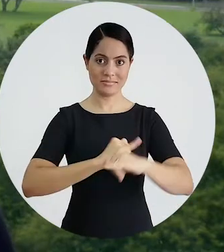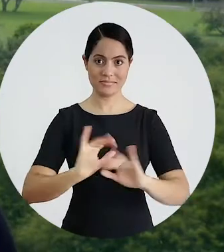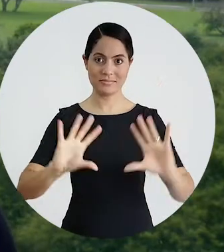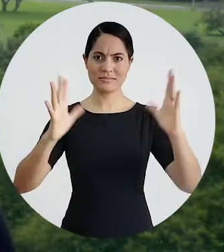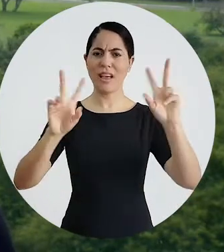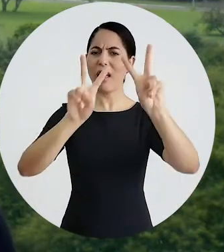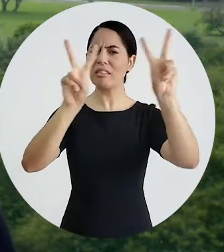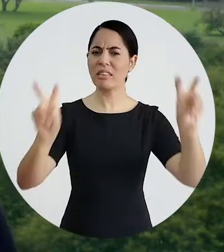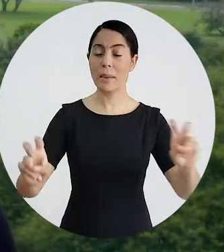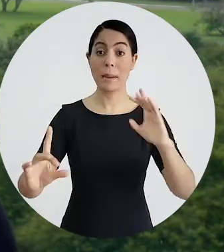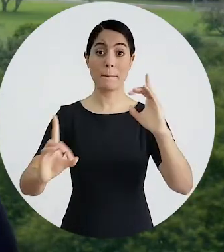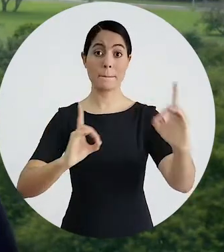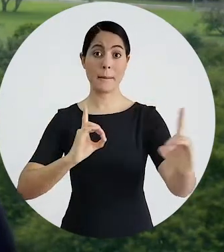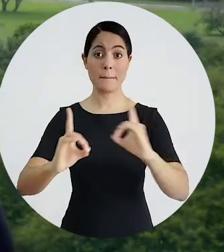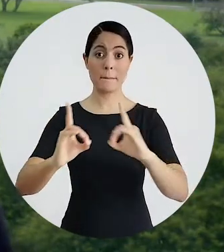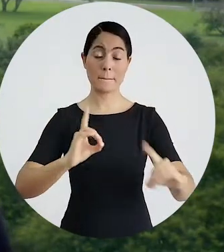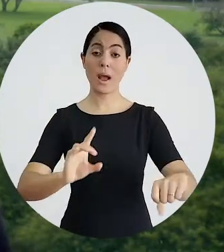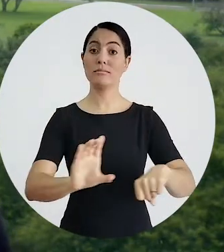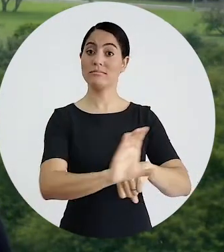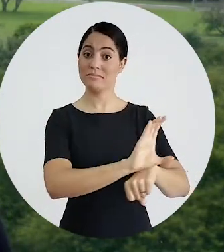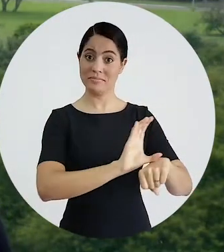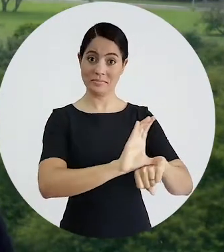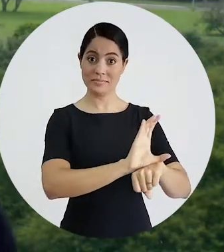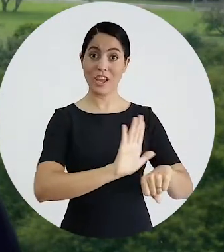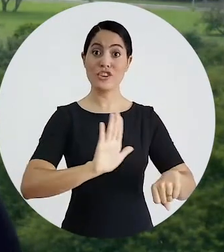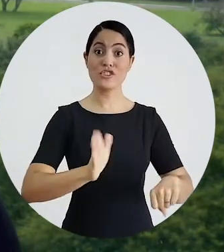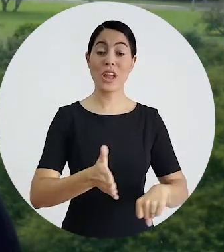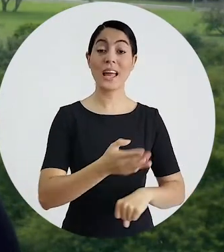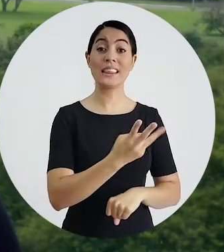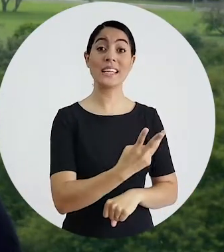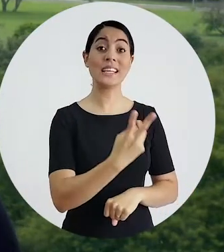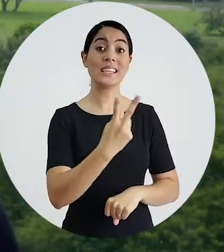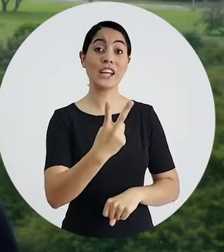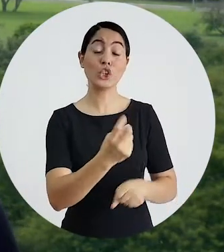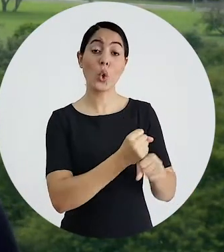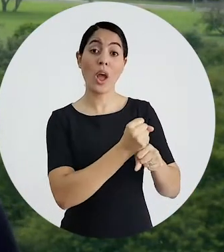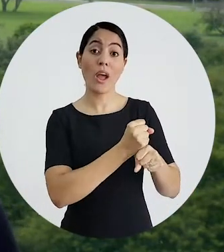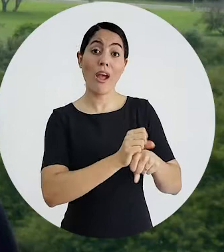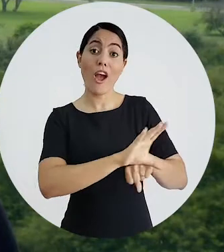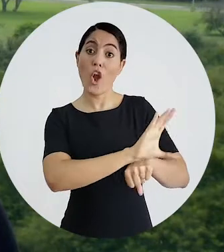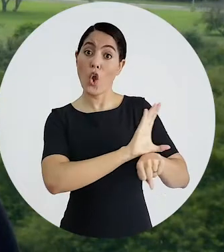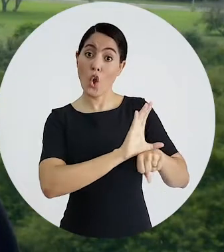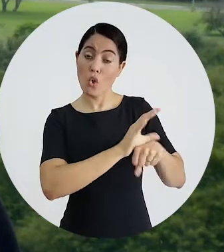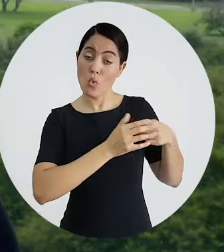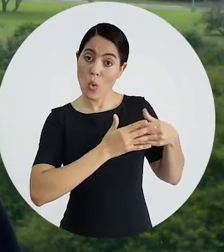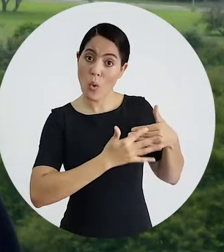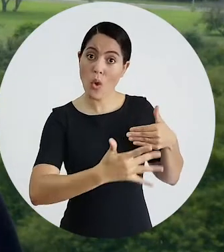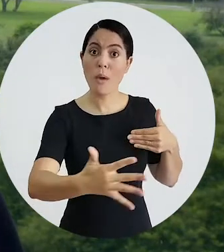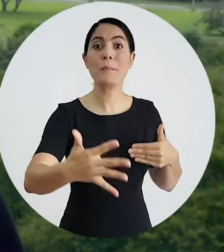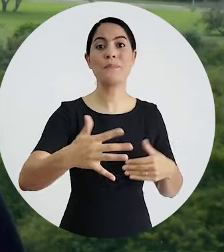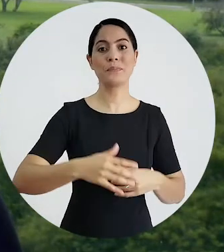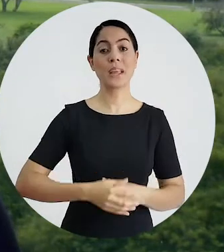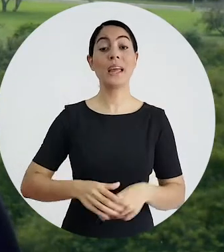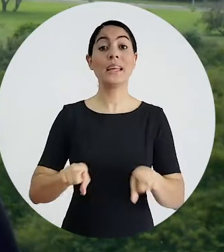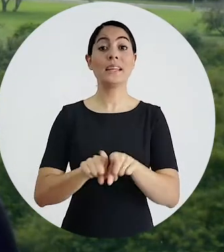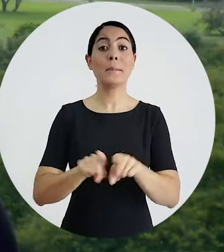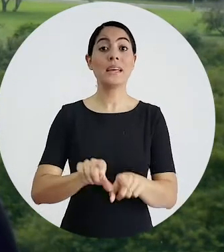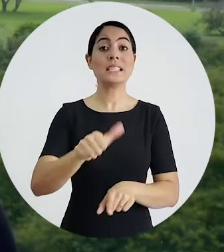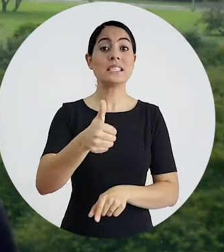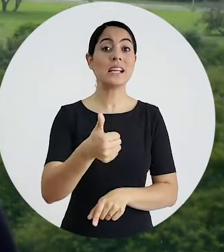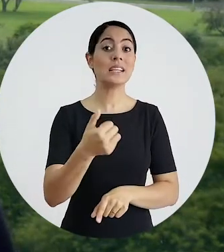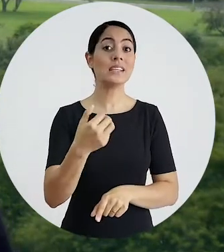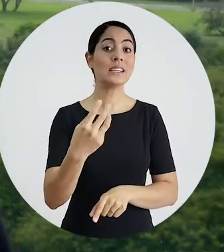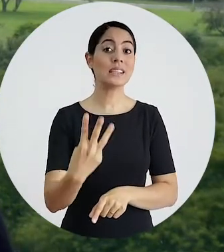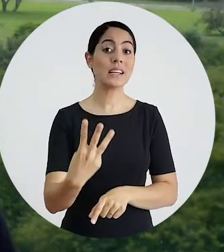Diálogos Constitucionais, 32 anos de vigência da Constituição de 1988 e